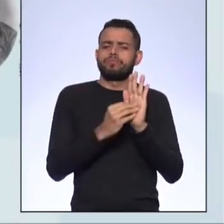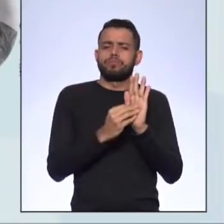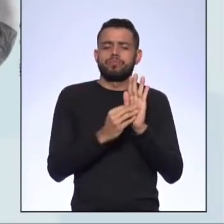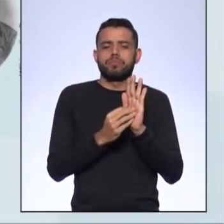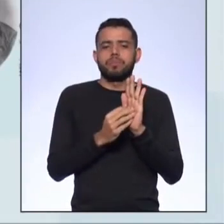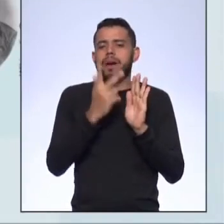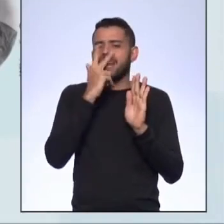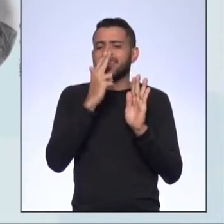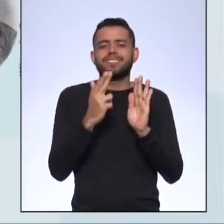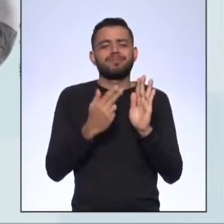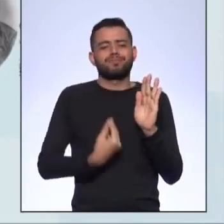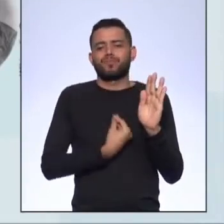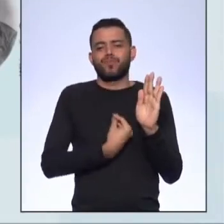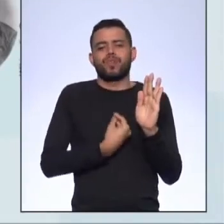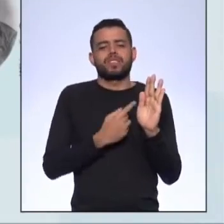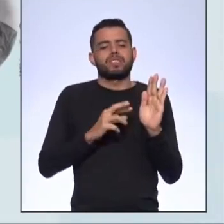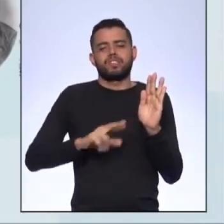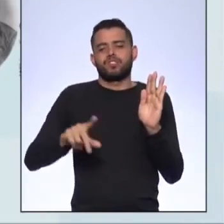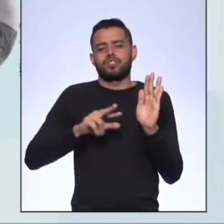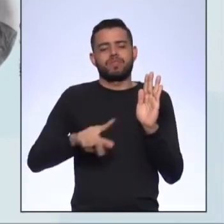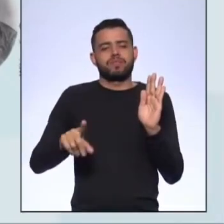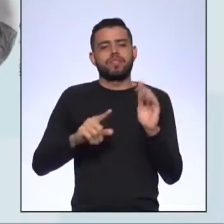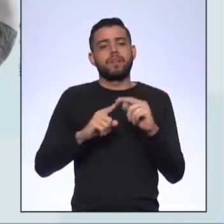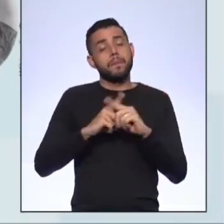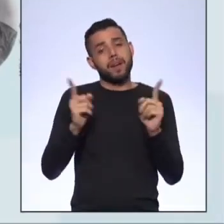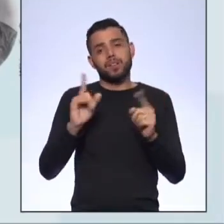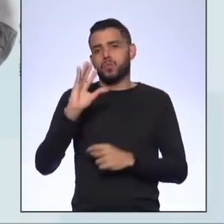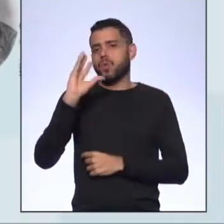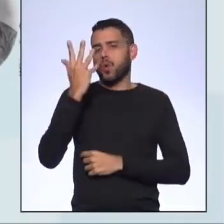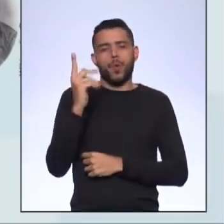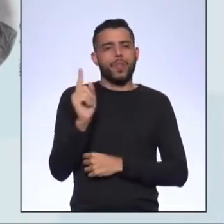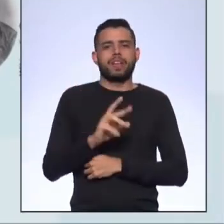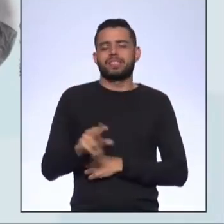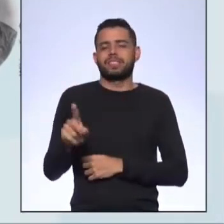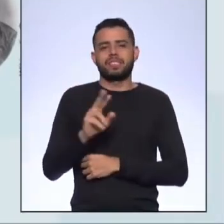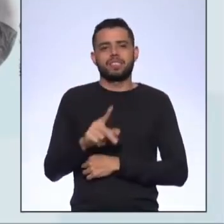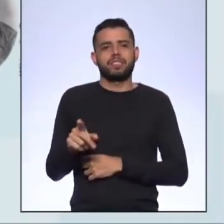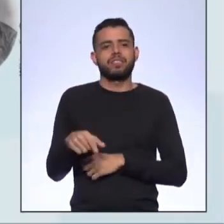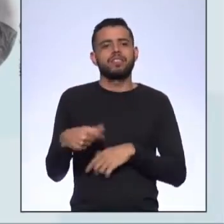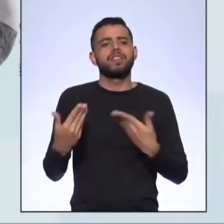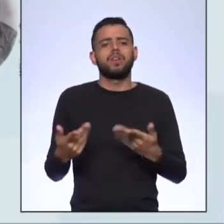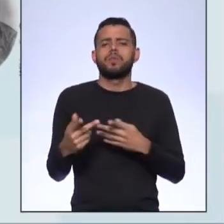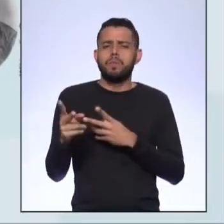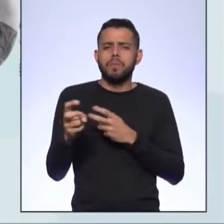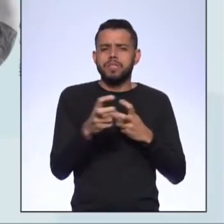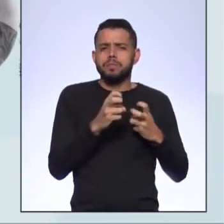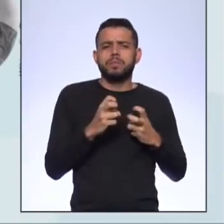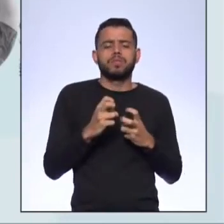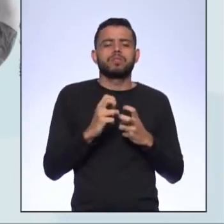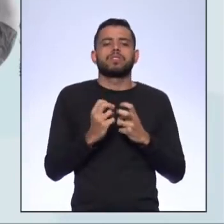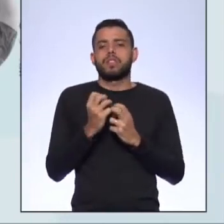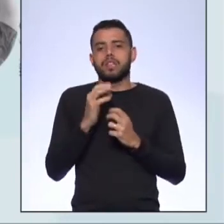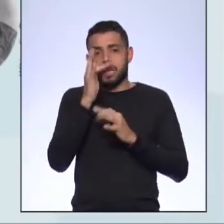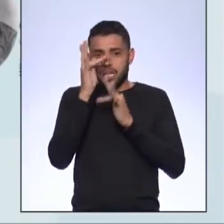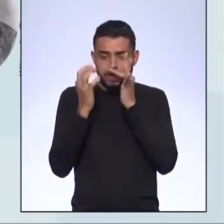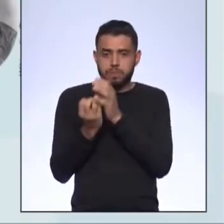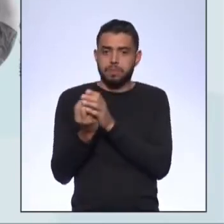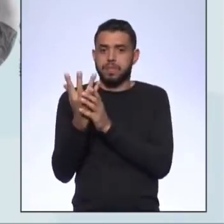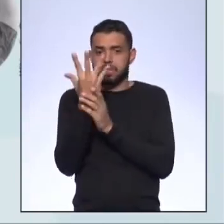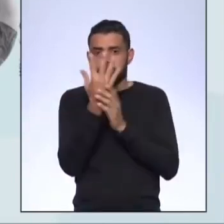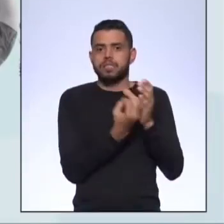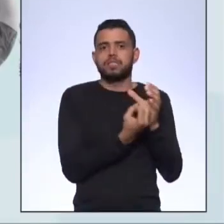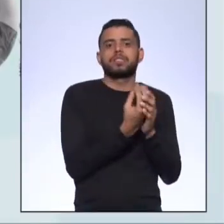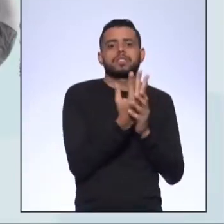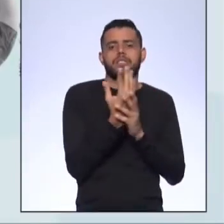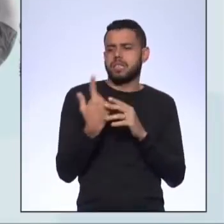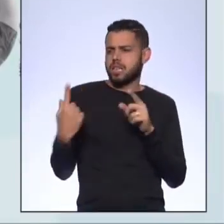não existe mais. O que, na verdade, não acontece. Né? Então, para ele percebeu que nas plantas híbridas, né, ou seja, essas que têm